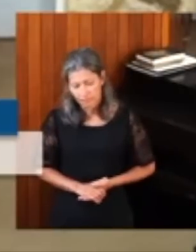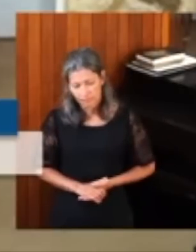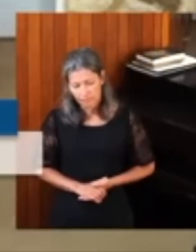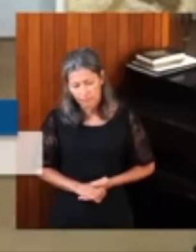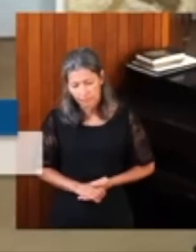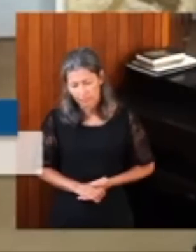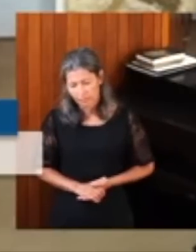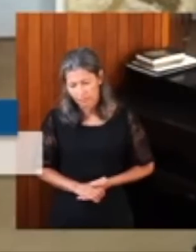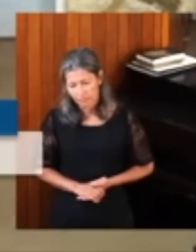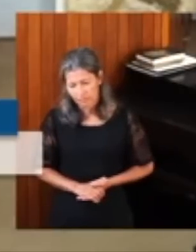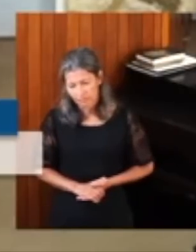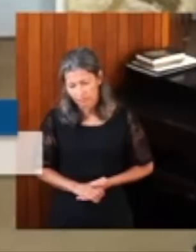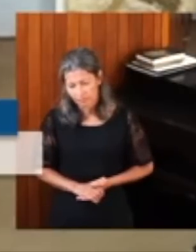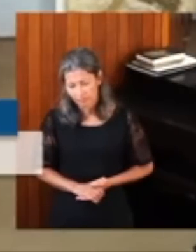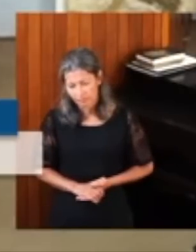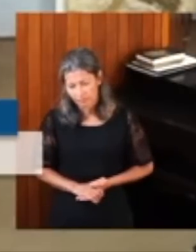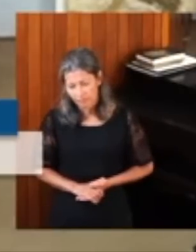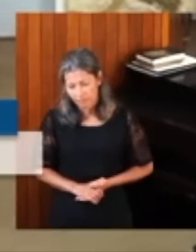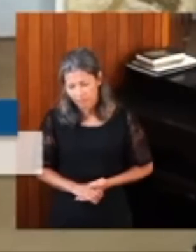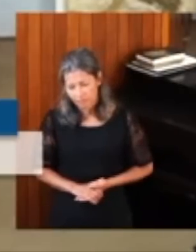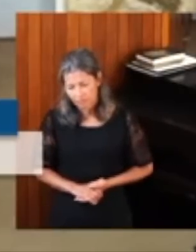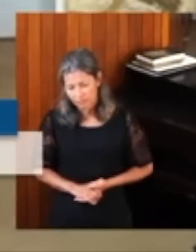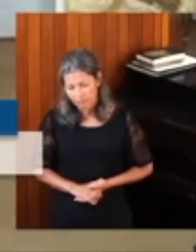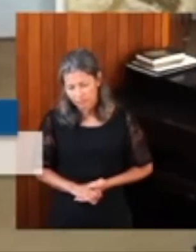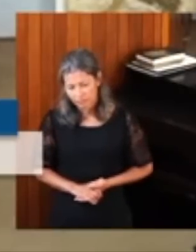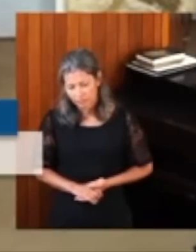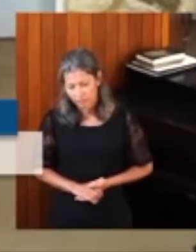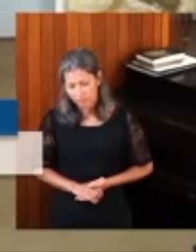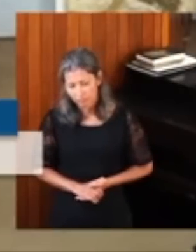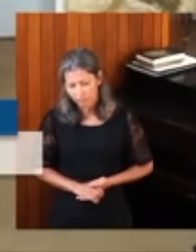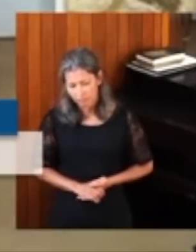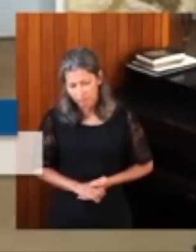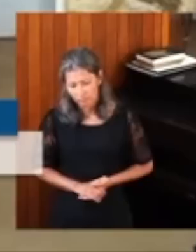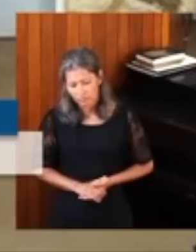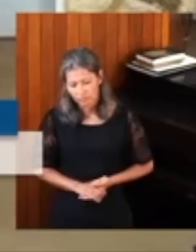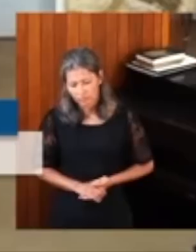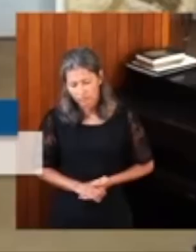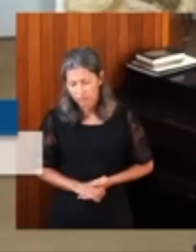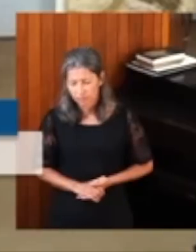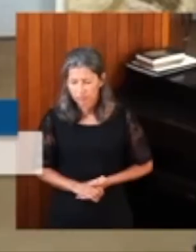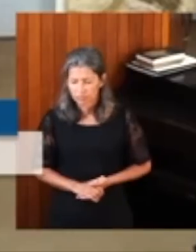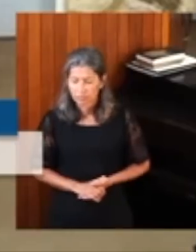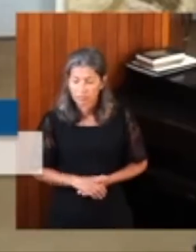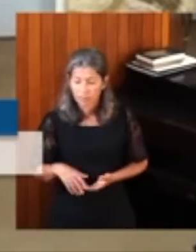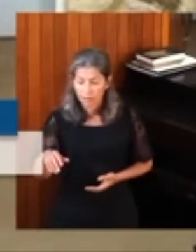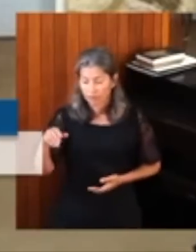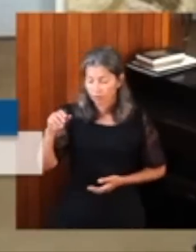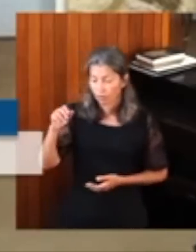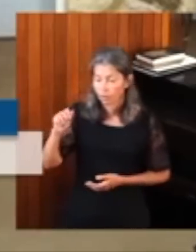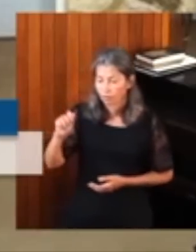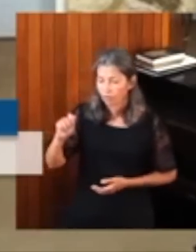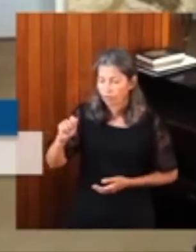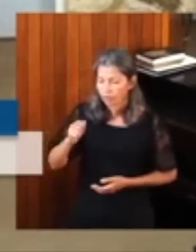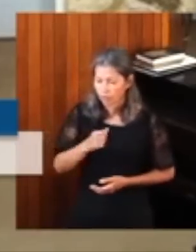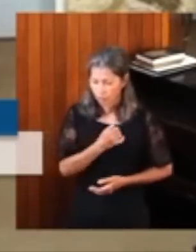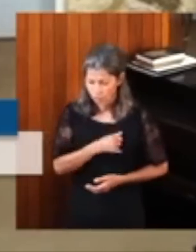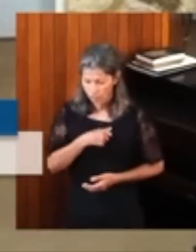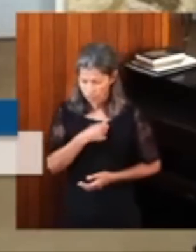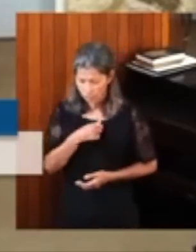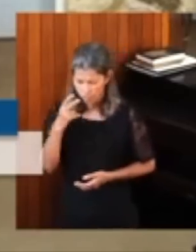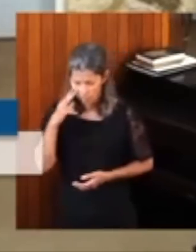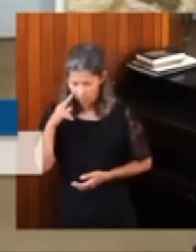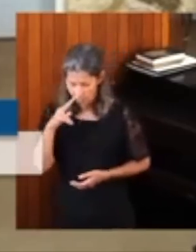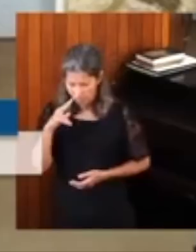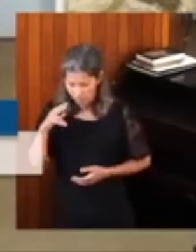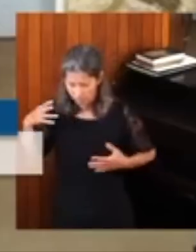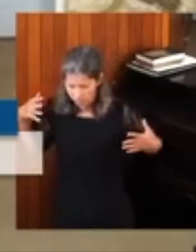aberto. Pôs o pé direito sobre o mar e o pé esquerdo sobre a terra. E gritou com voz forte, como ruge um